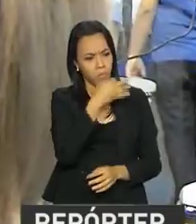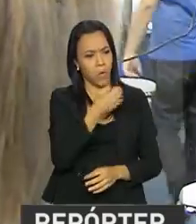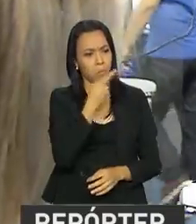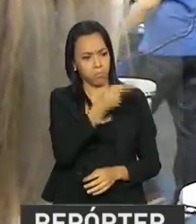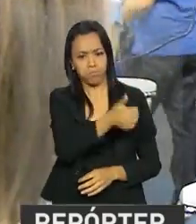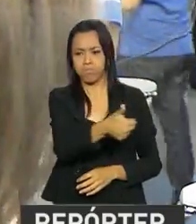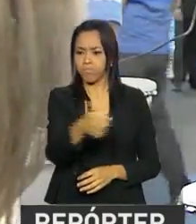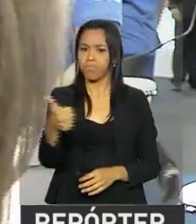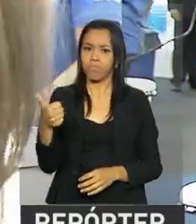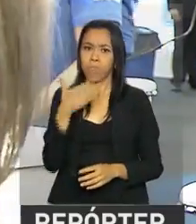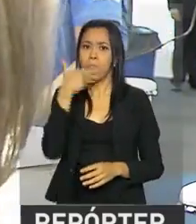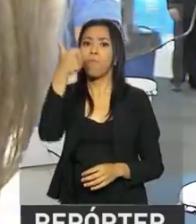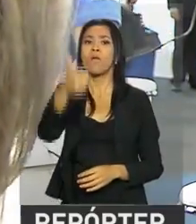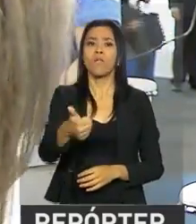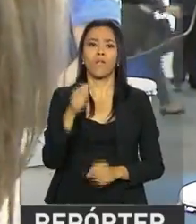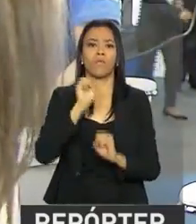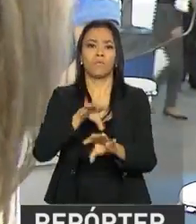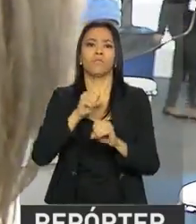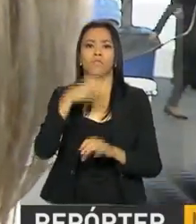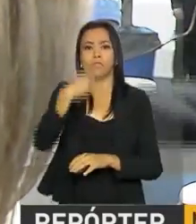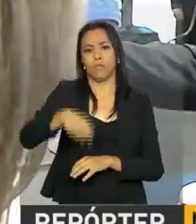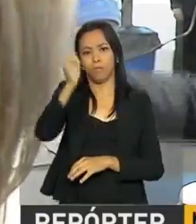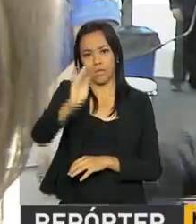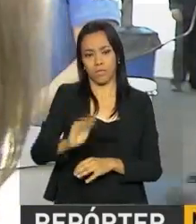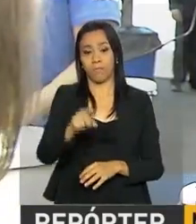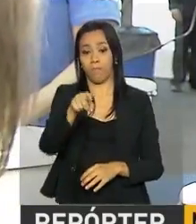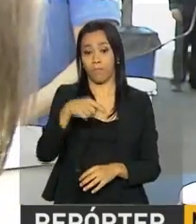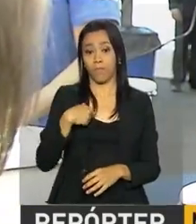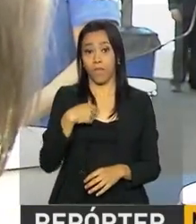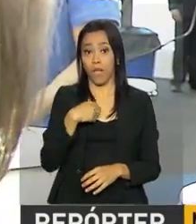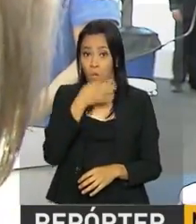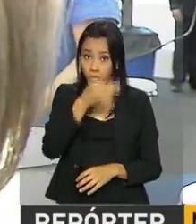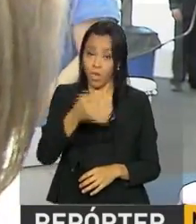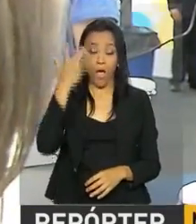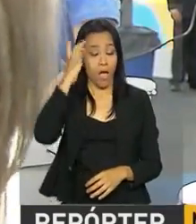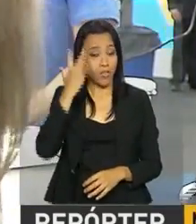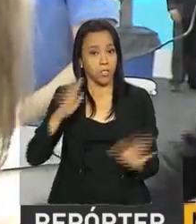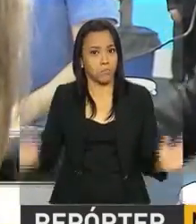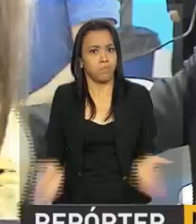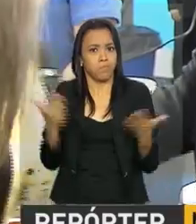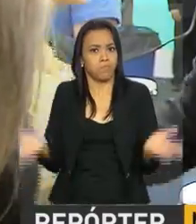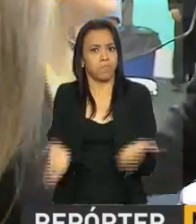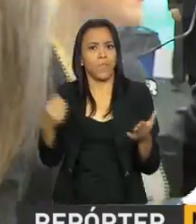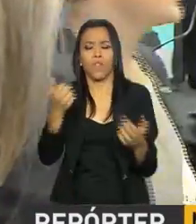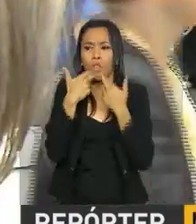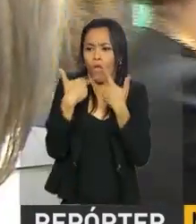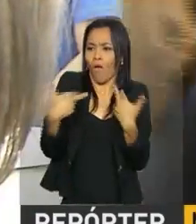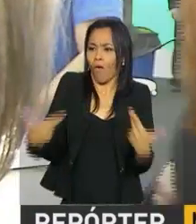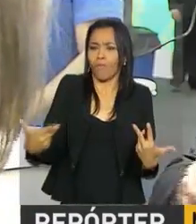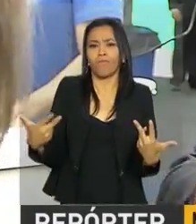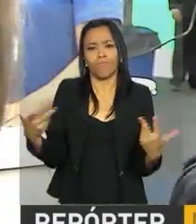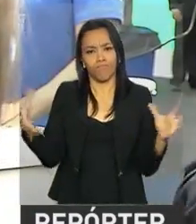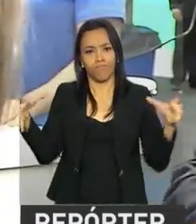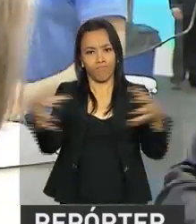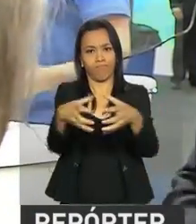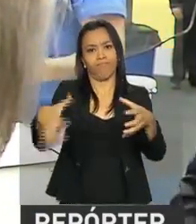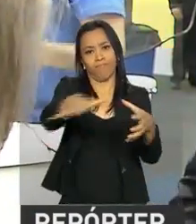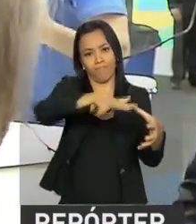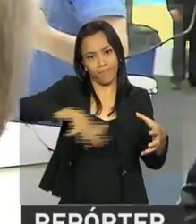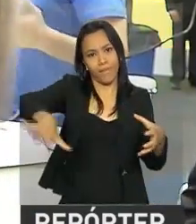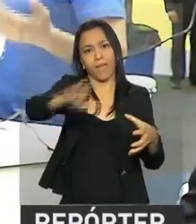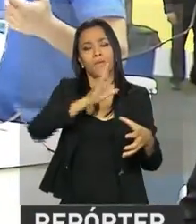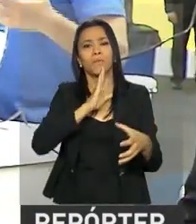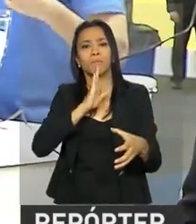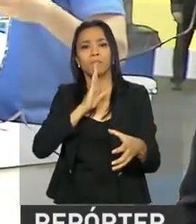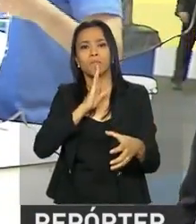melhorar a educação no país. Eu acho que estimula a inovação, a maior conexão entre a educação de nível médio e a educação